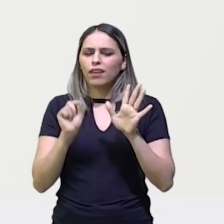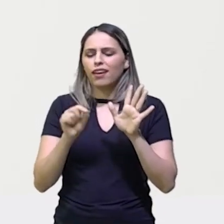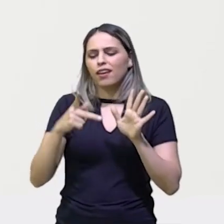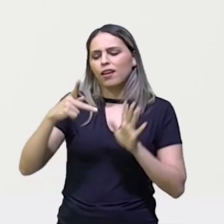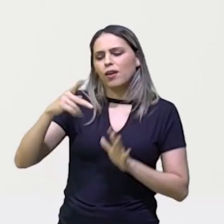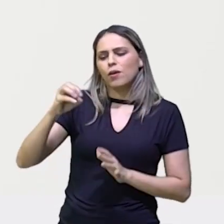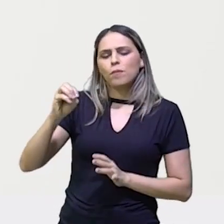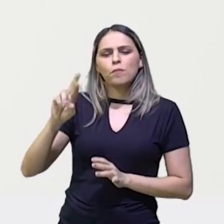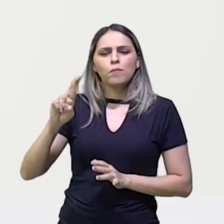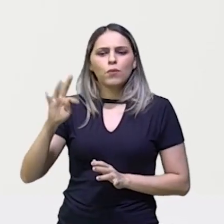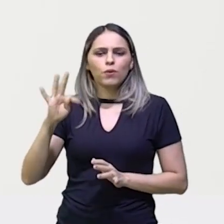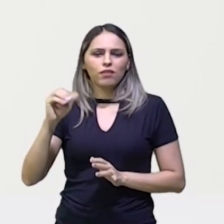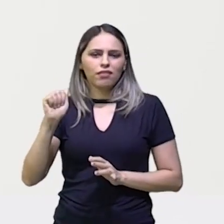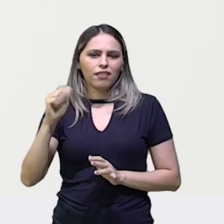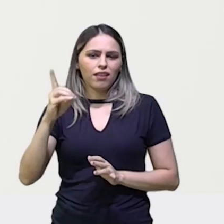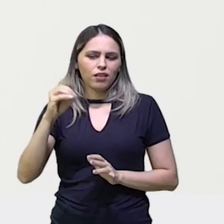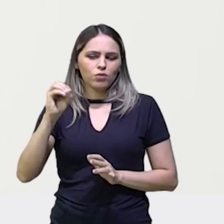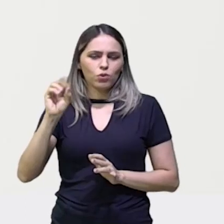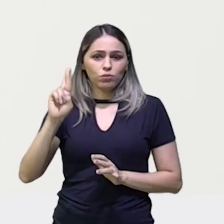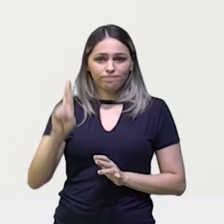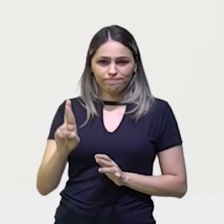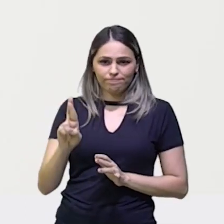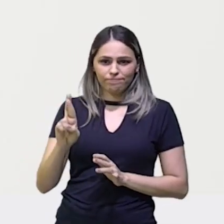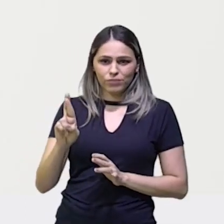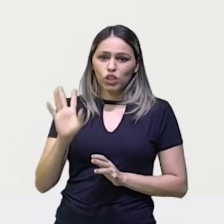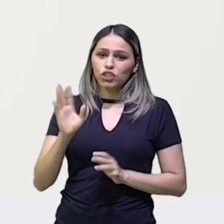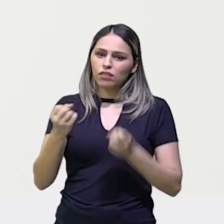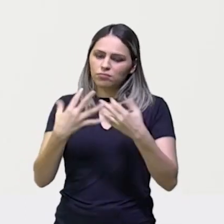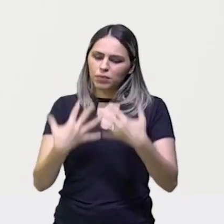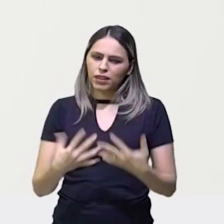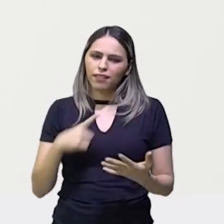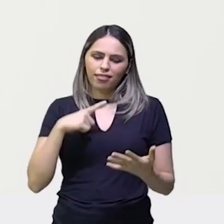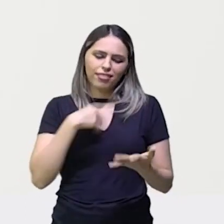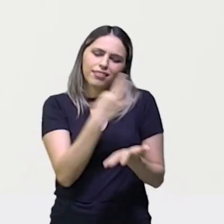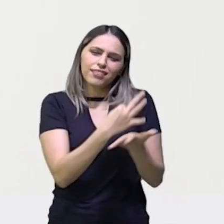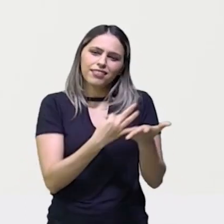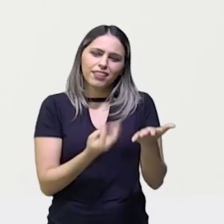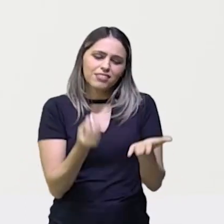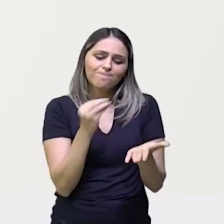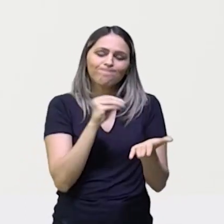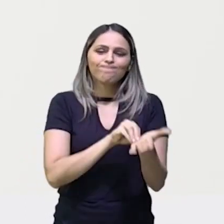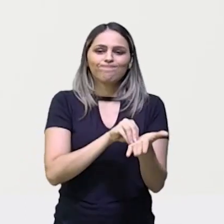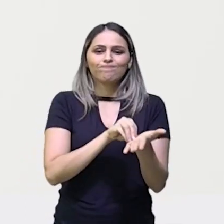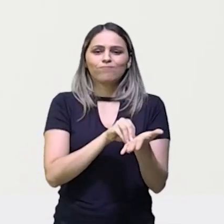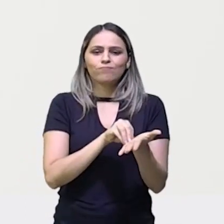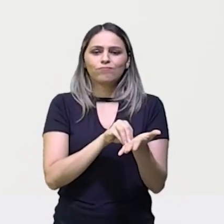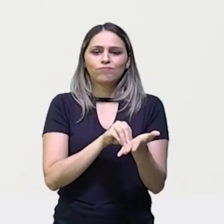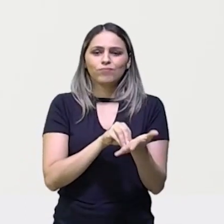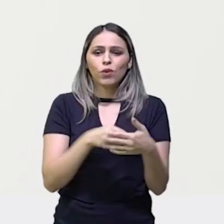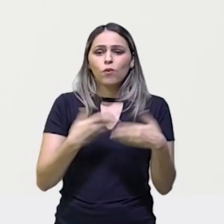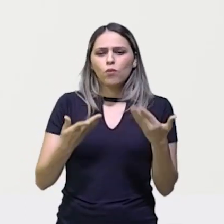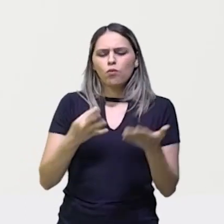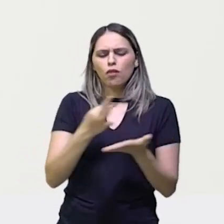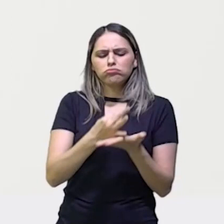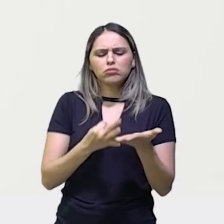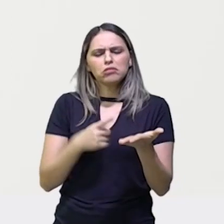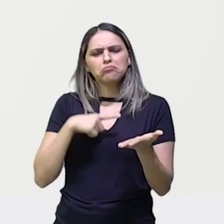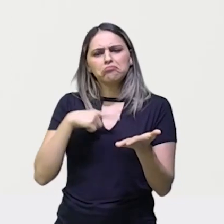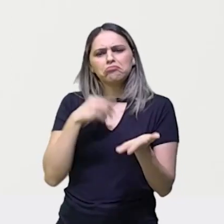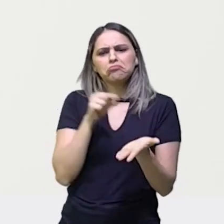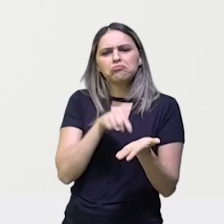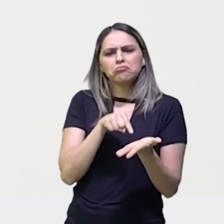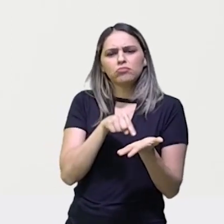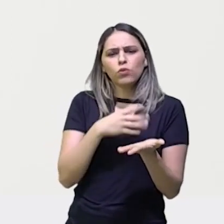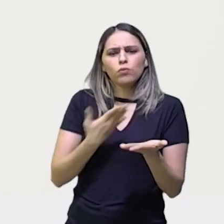portador de texto, como eu falei para vocês. Ele está portando qual texto? Olha